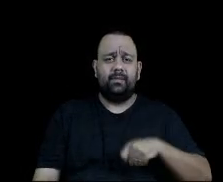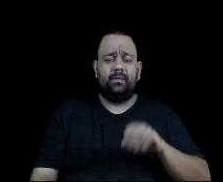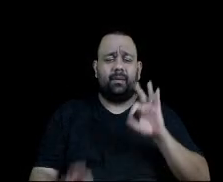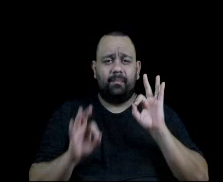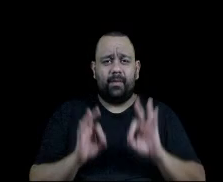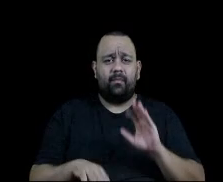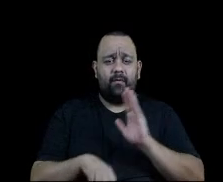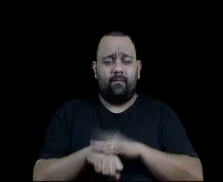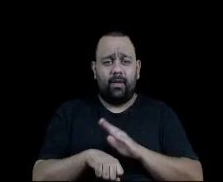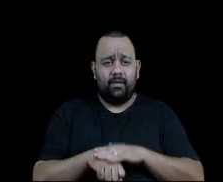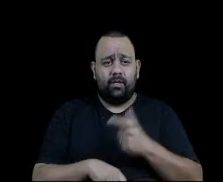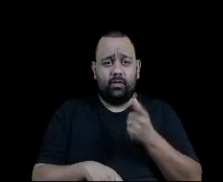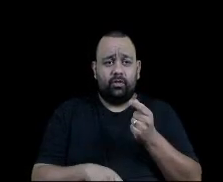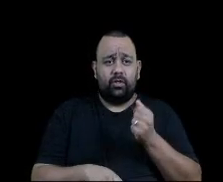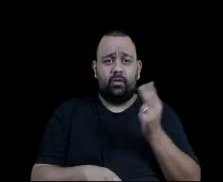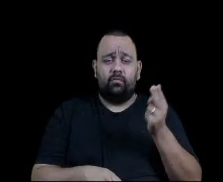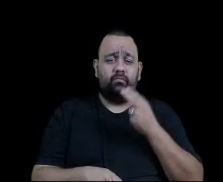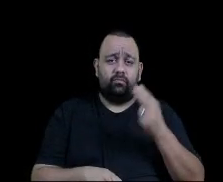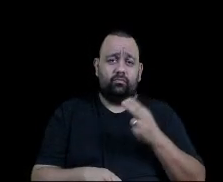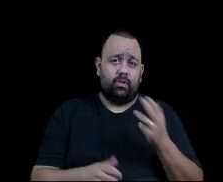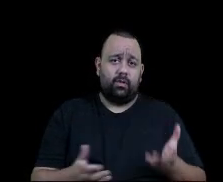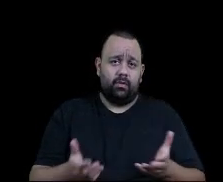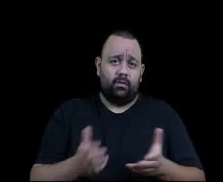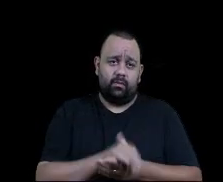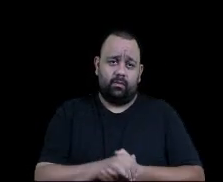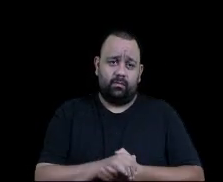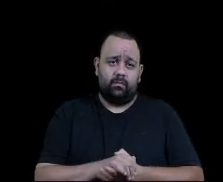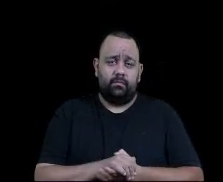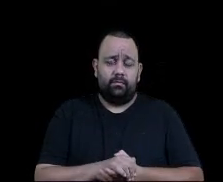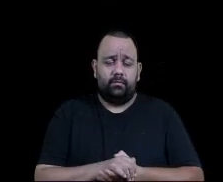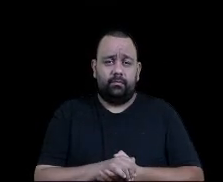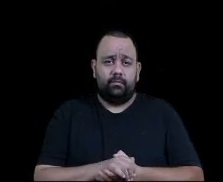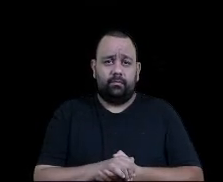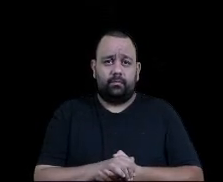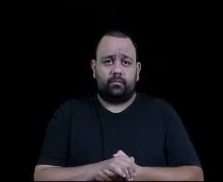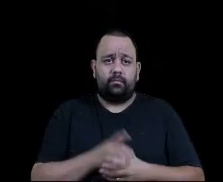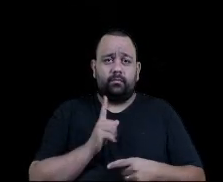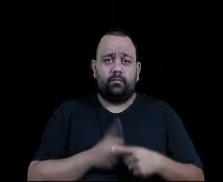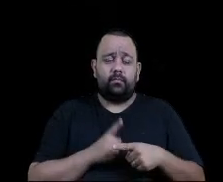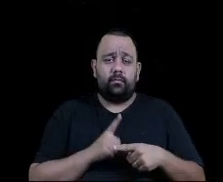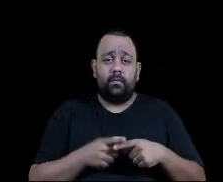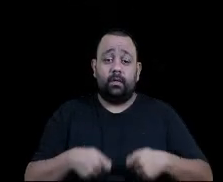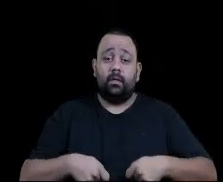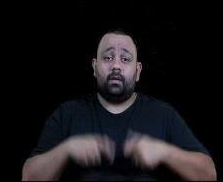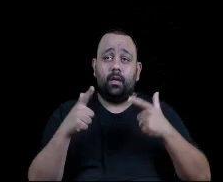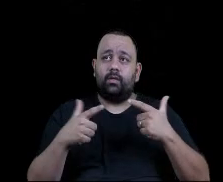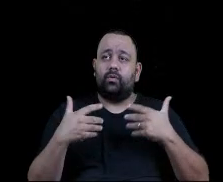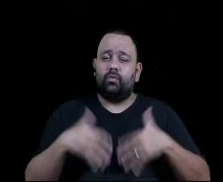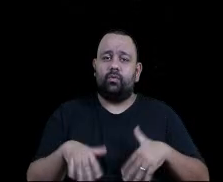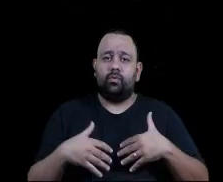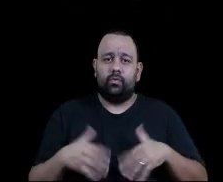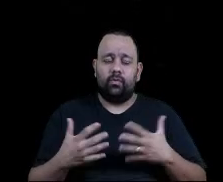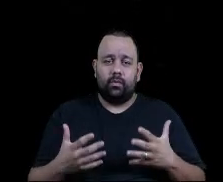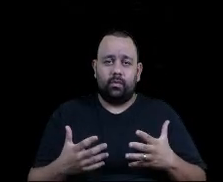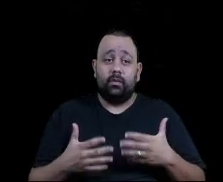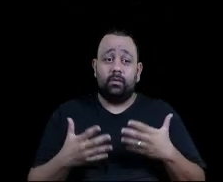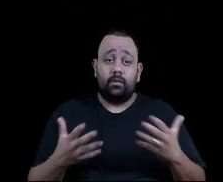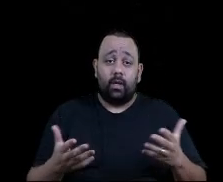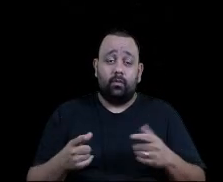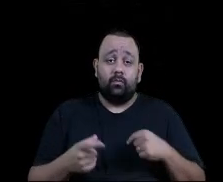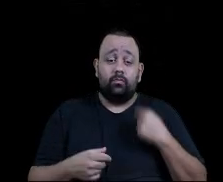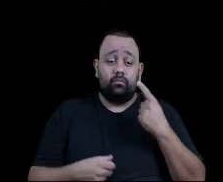necessidades, tudo que realmente precisa ser feito, o dinheiro nunca dá. Né? Porque é bastante